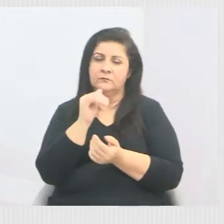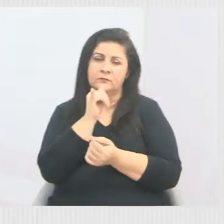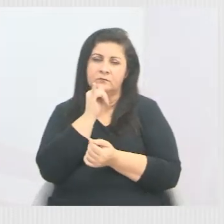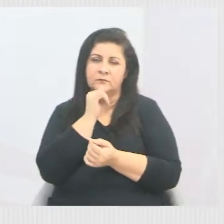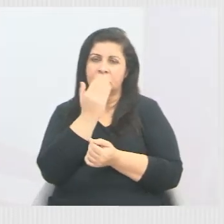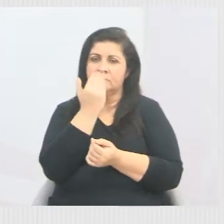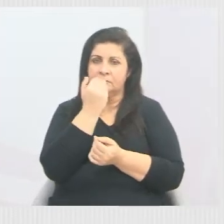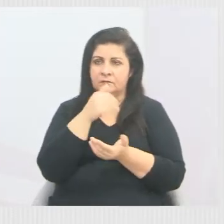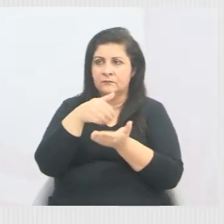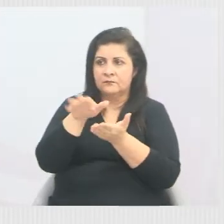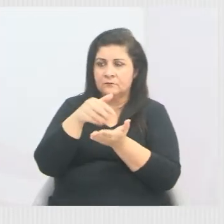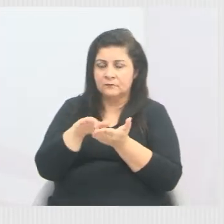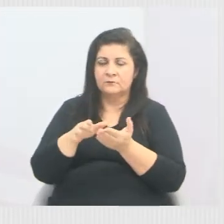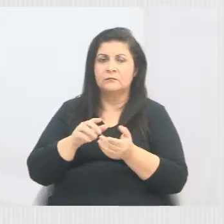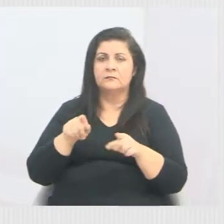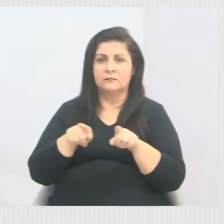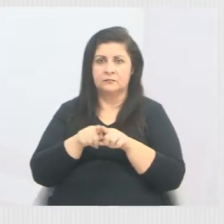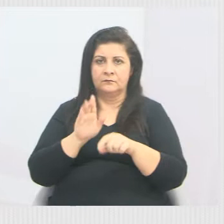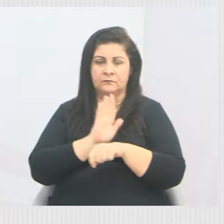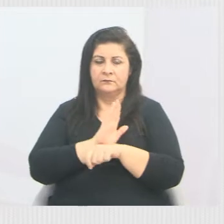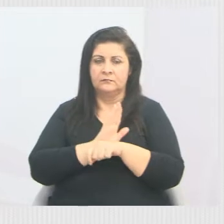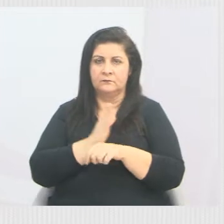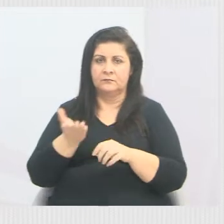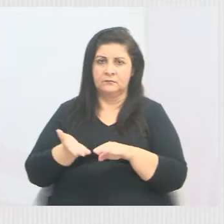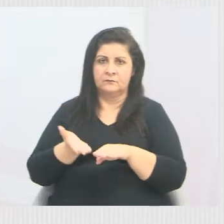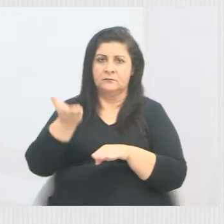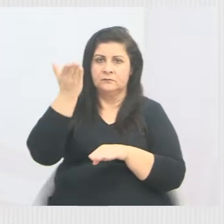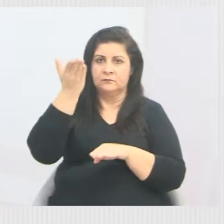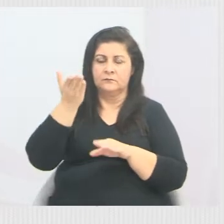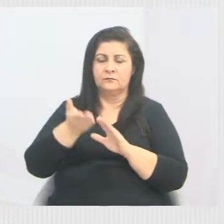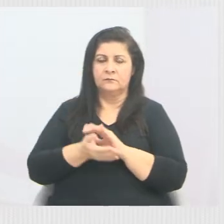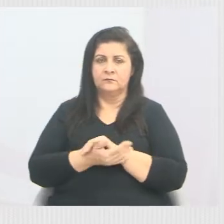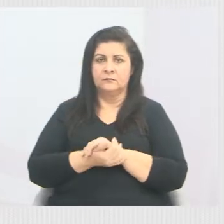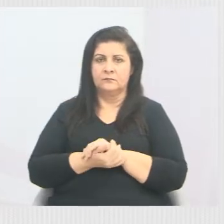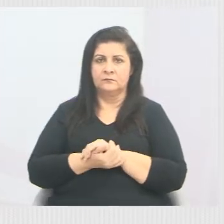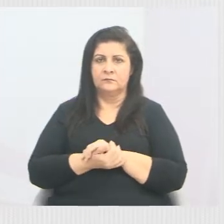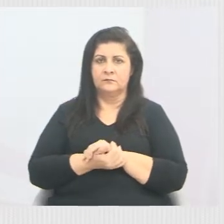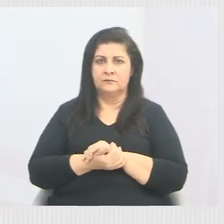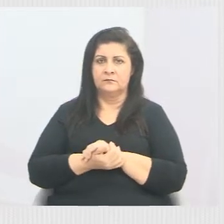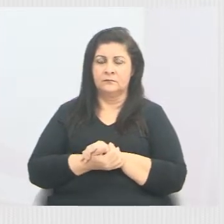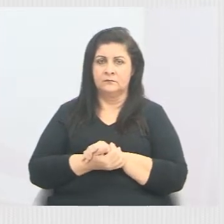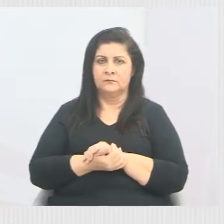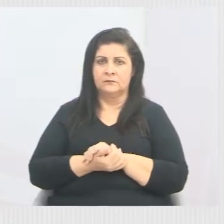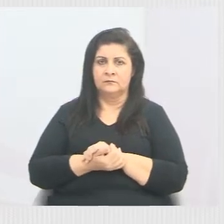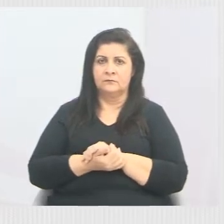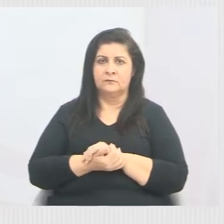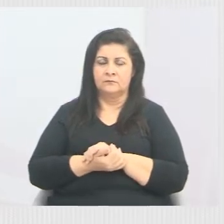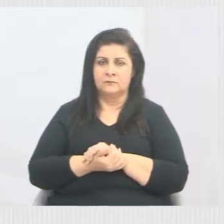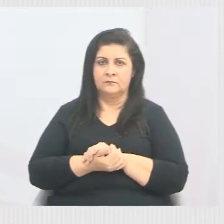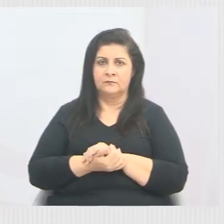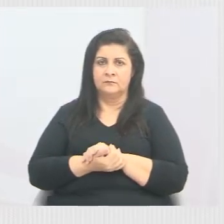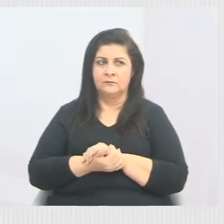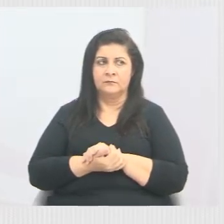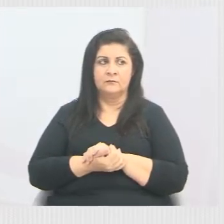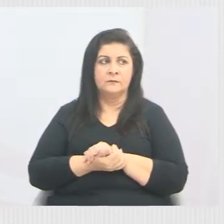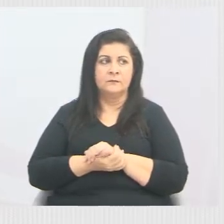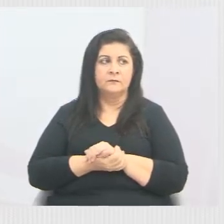Então, isso contribui também para o manter, né, pelo menos, a arrecadação prevista.